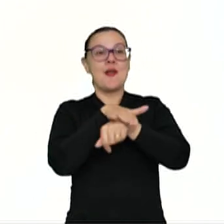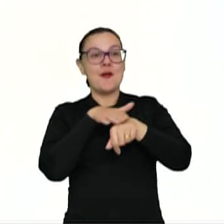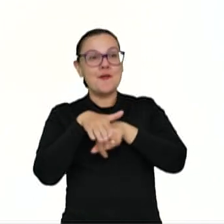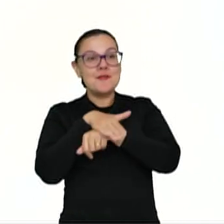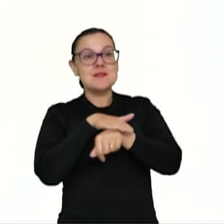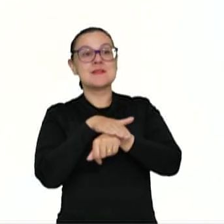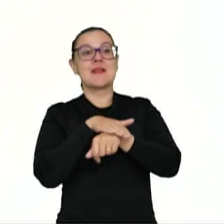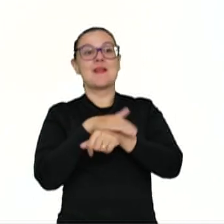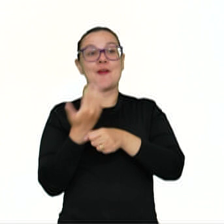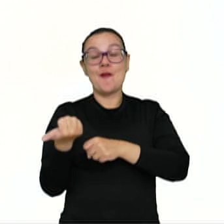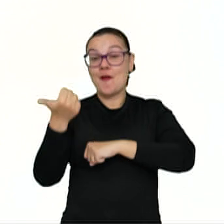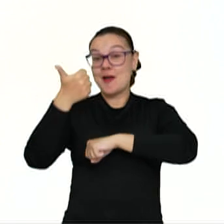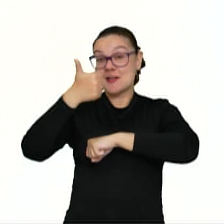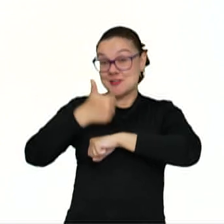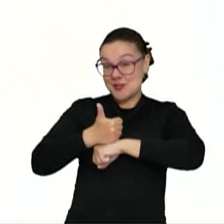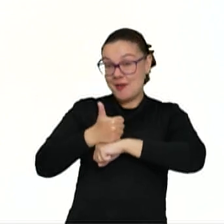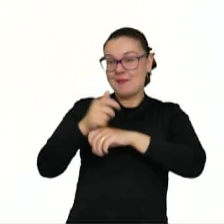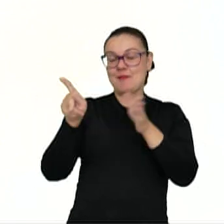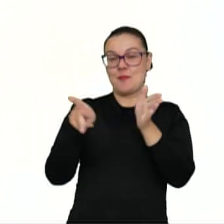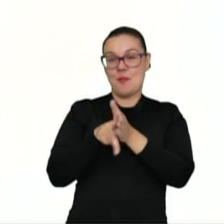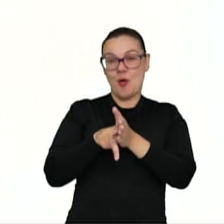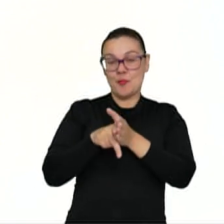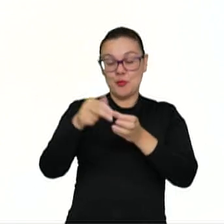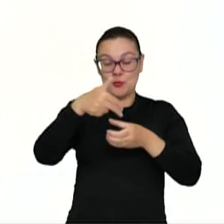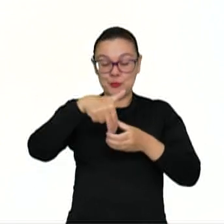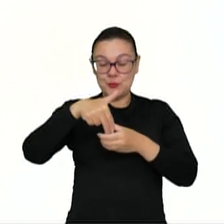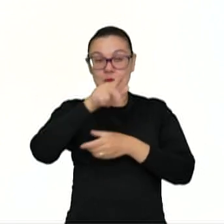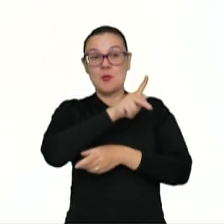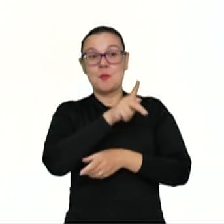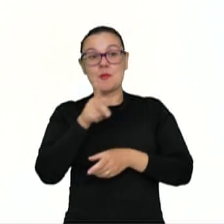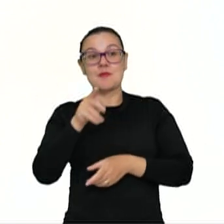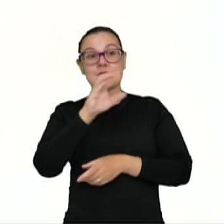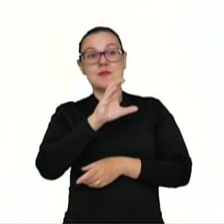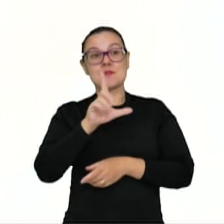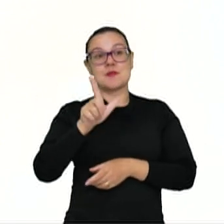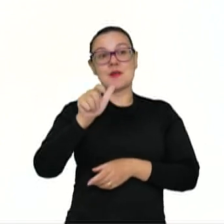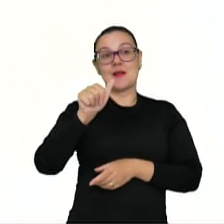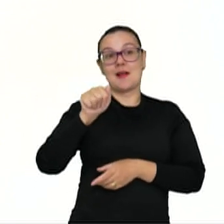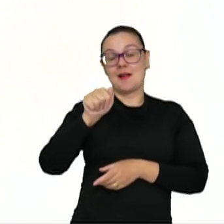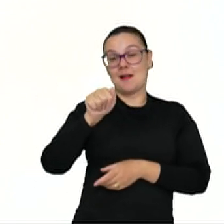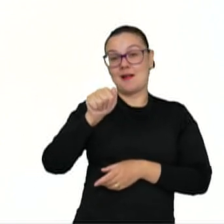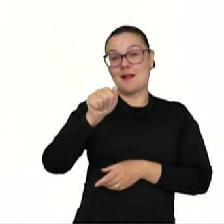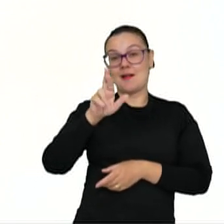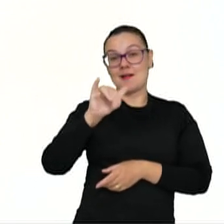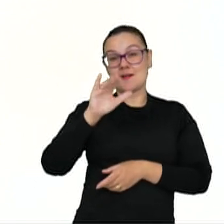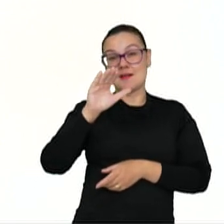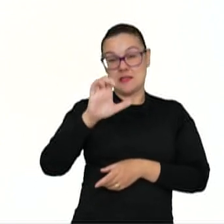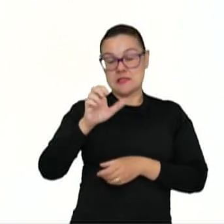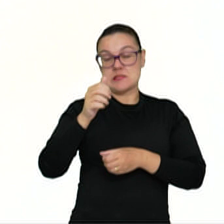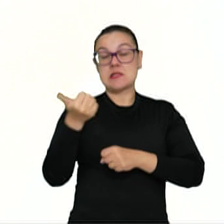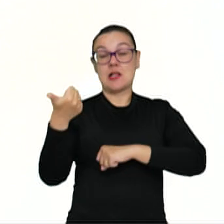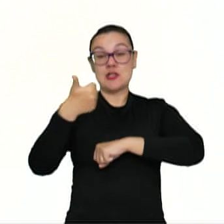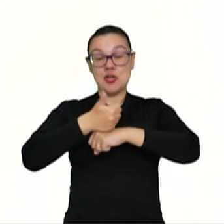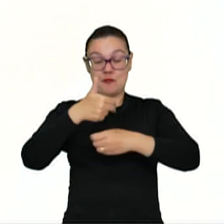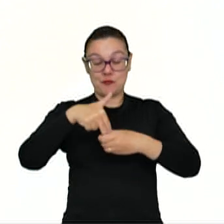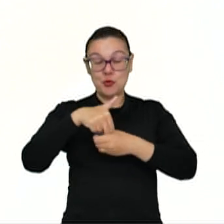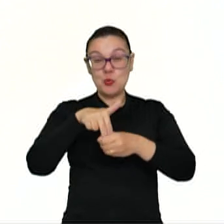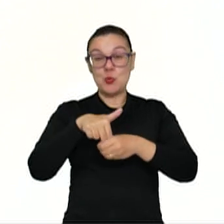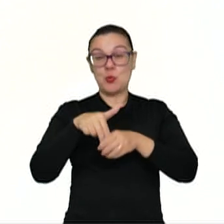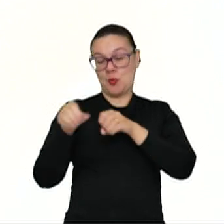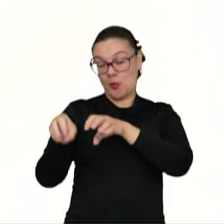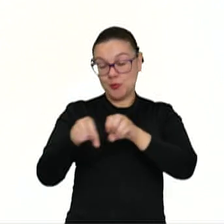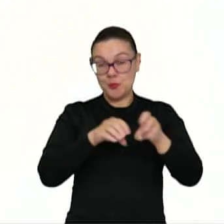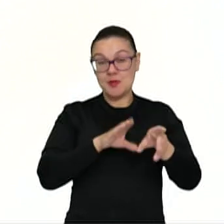a chefe do Núcleo Regional de Educação, a professora Clarice Ubesse, né? Ela é chefe do Núcleo Regional de Educação de